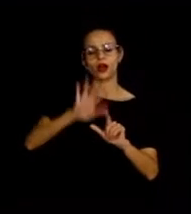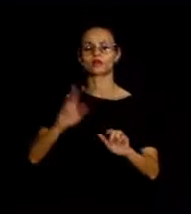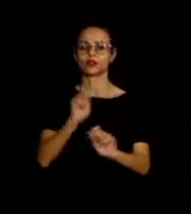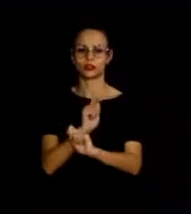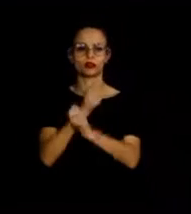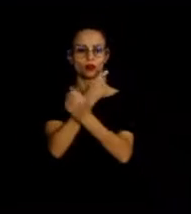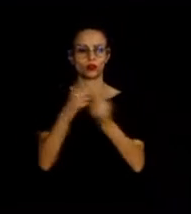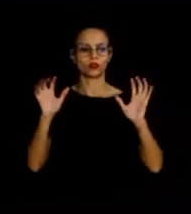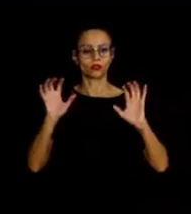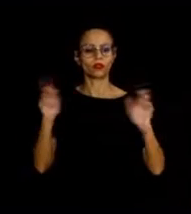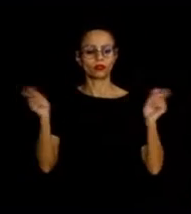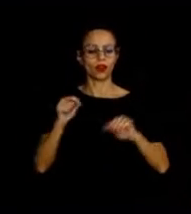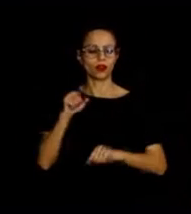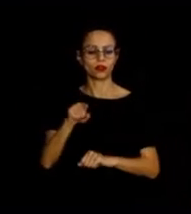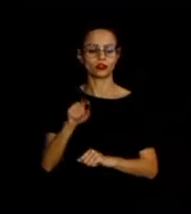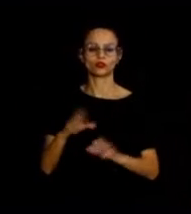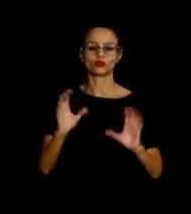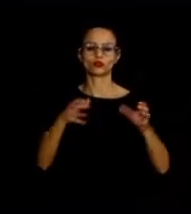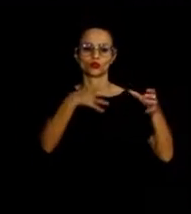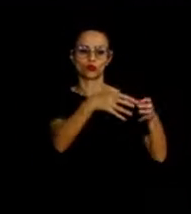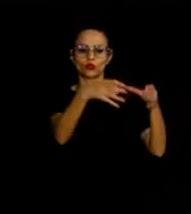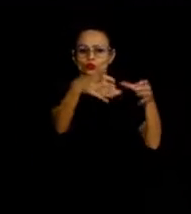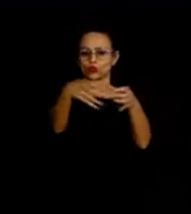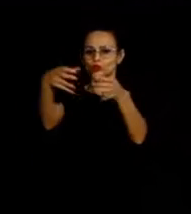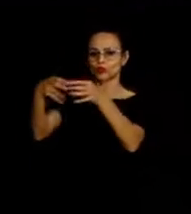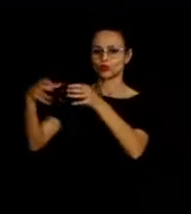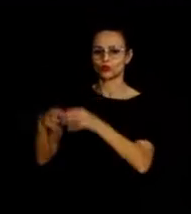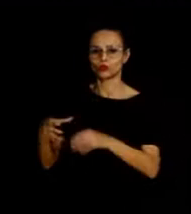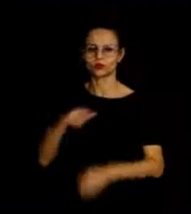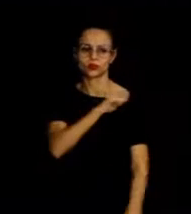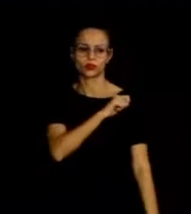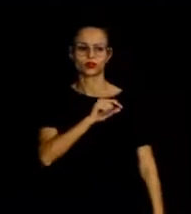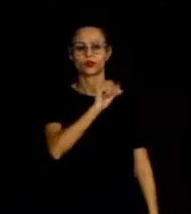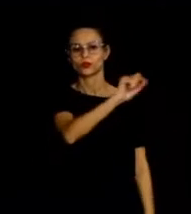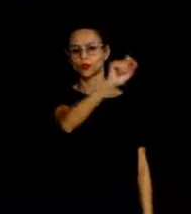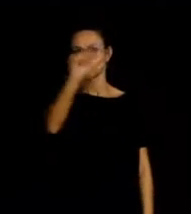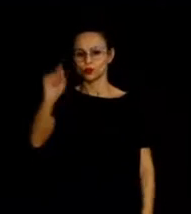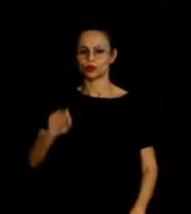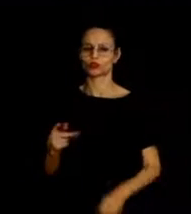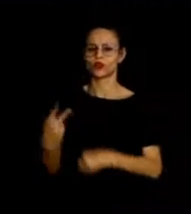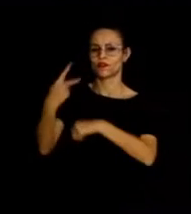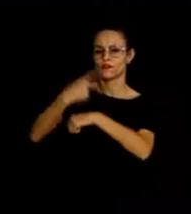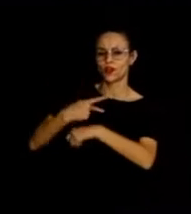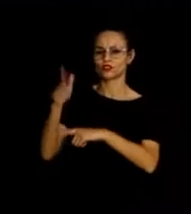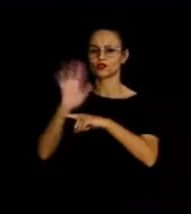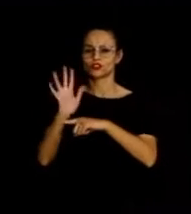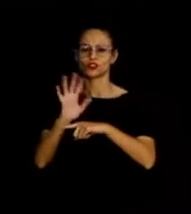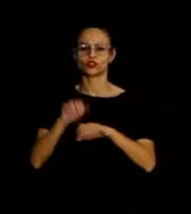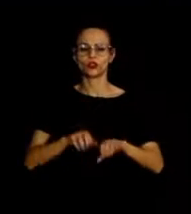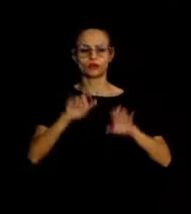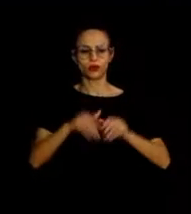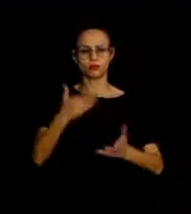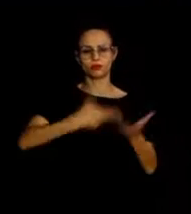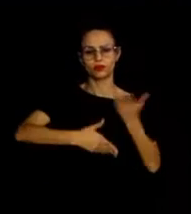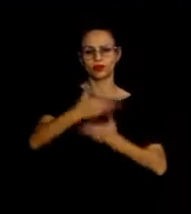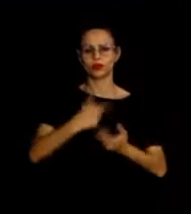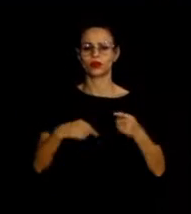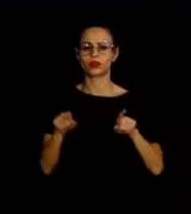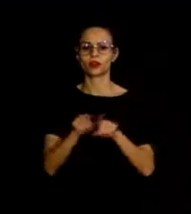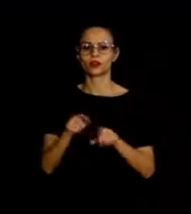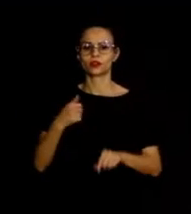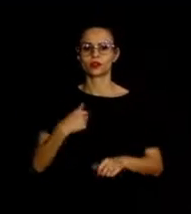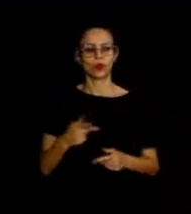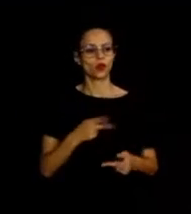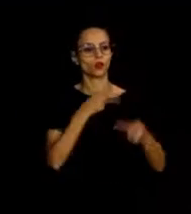oportunismo é isso eu consigo fazer grupos entre os estudantes para que eles pochete por vídeo por voz e interajam e